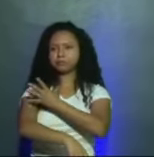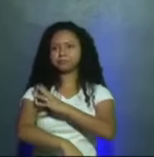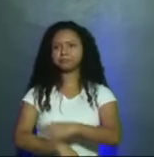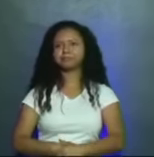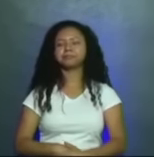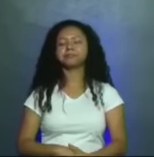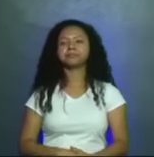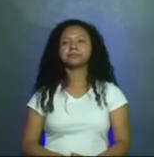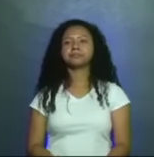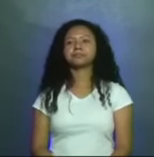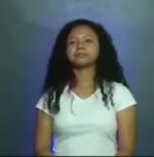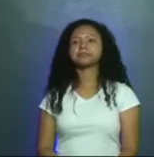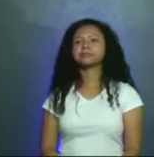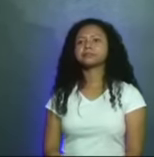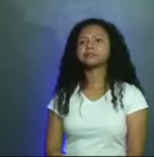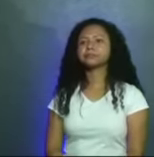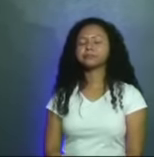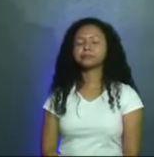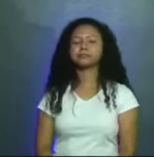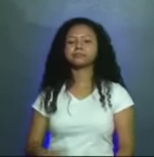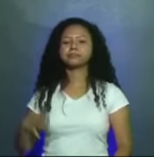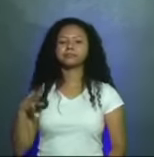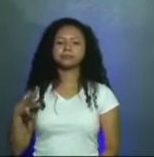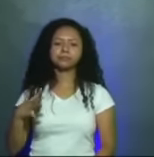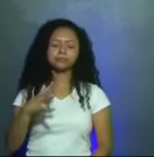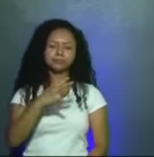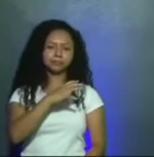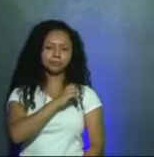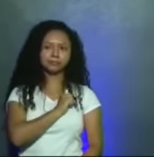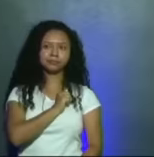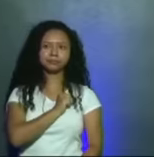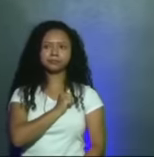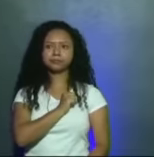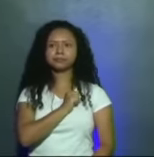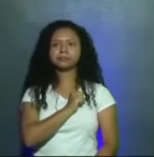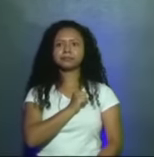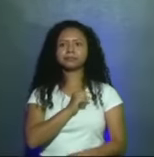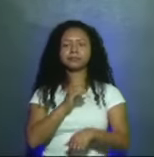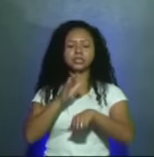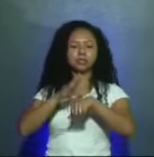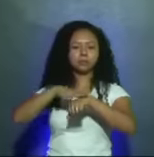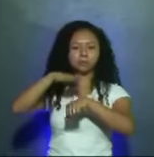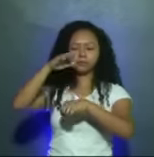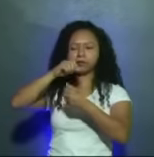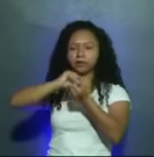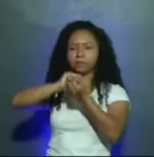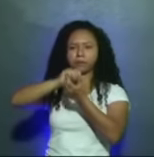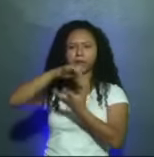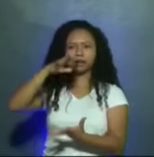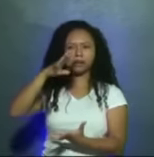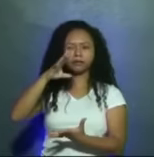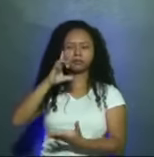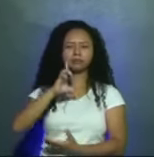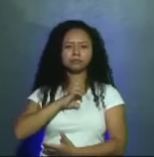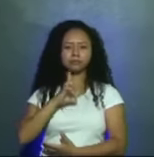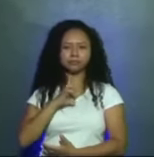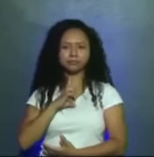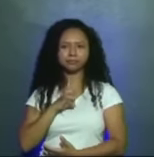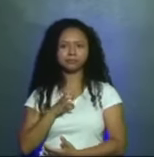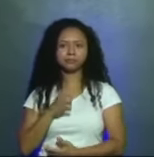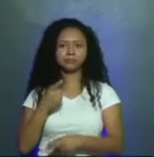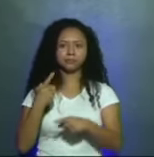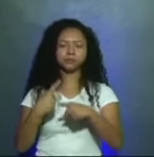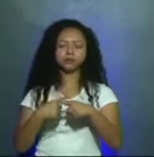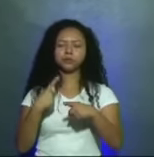Queridos, a salvação é o maior milagre que existe, porque